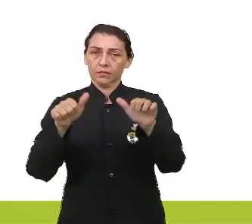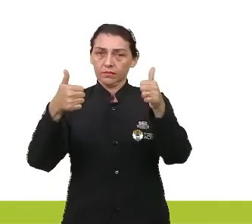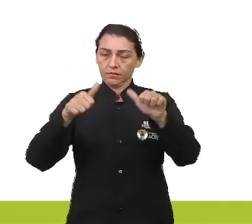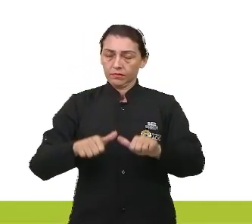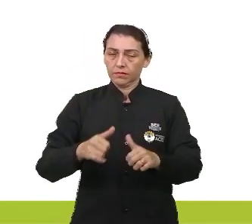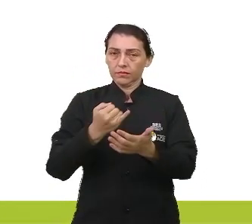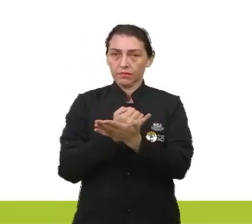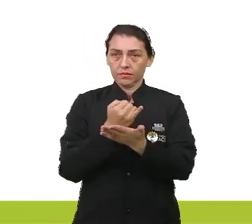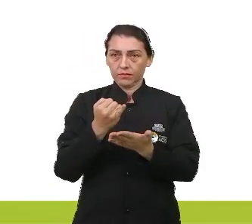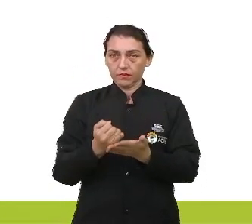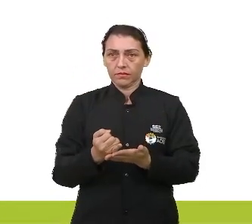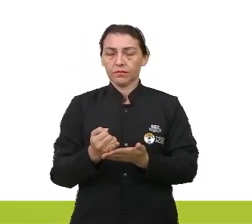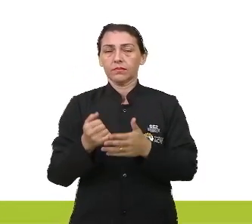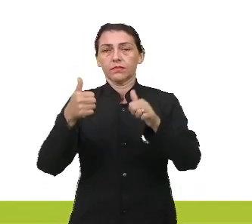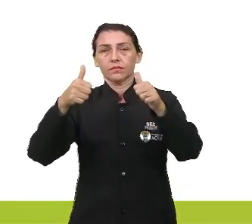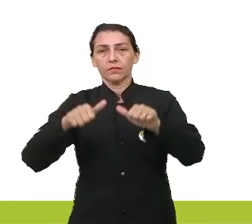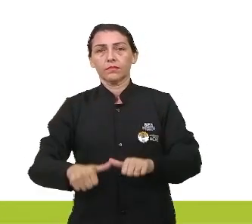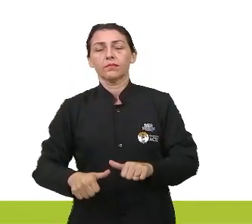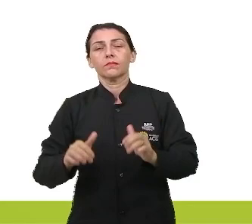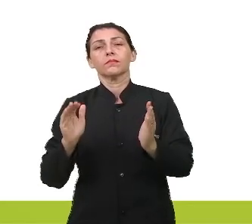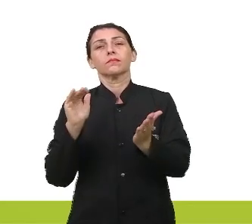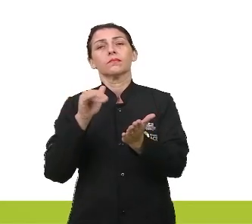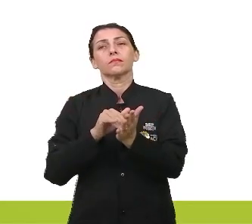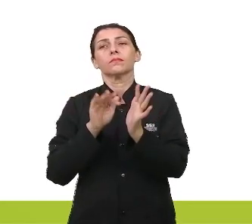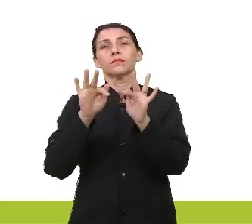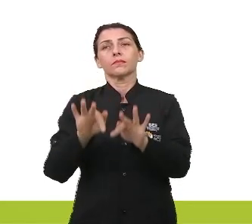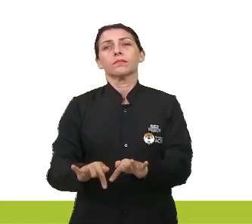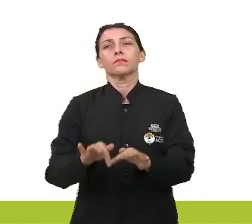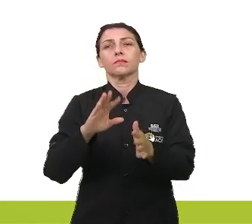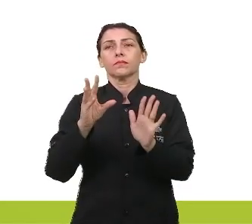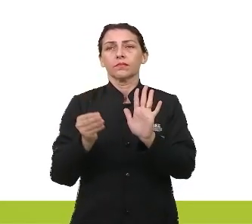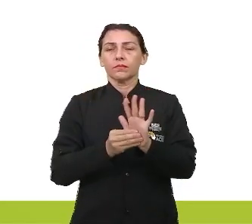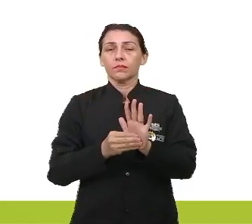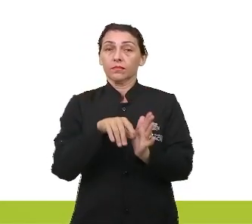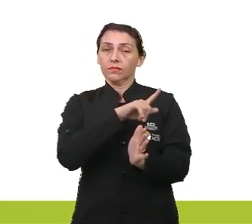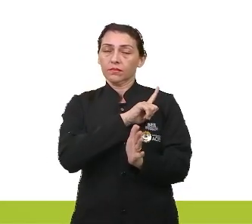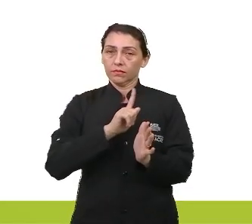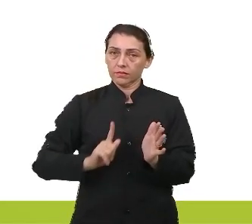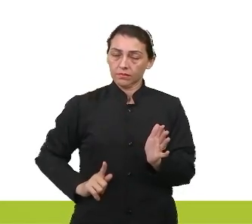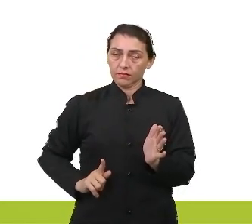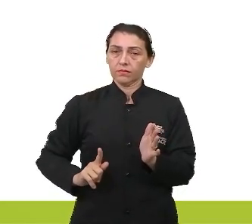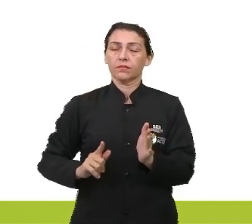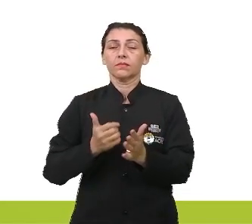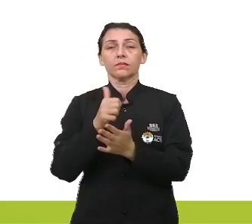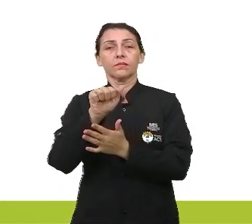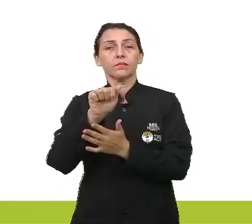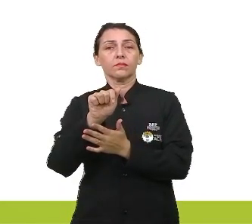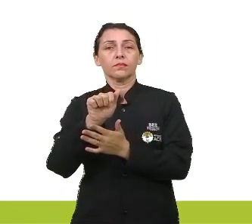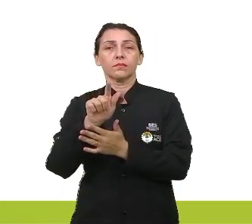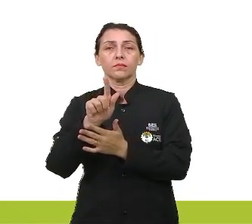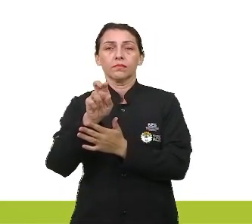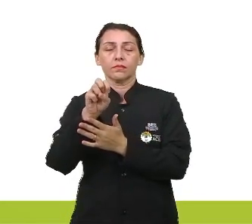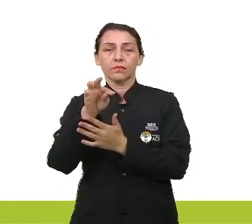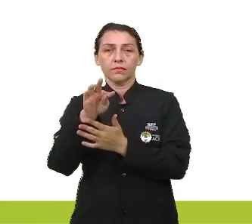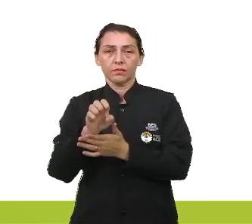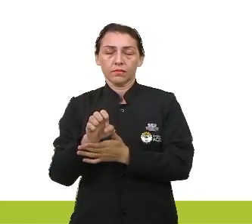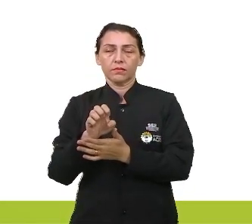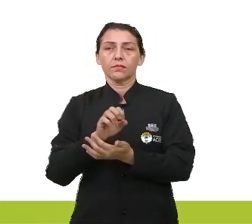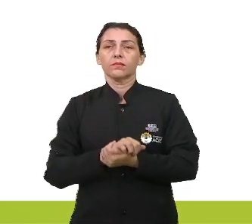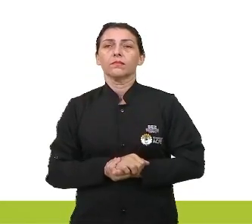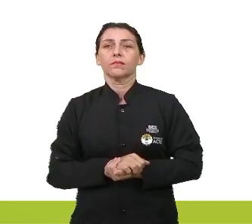a introdução dela e vamos analisar aqui a conclusão. Ela colocou o governo como um agente e ela